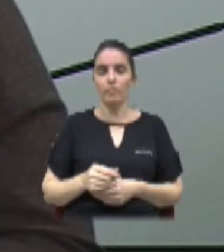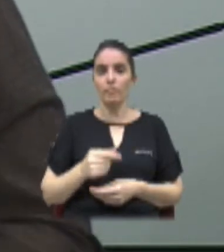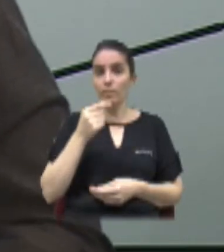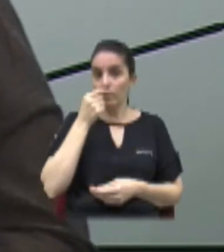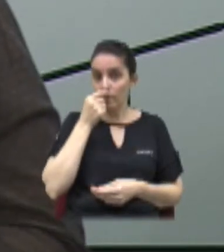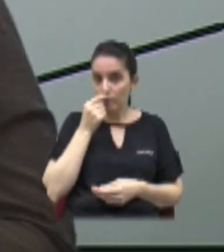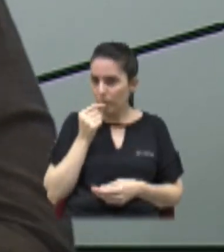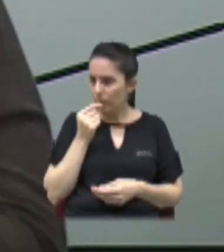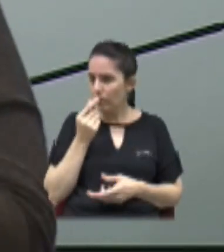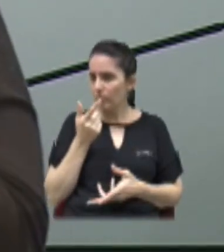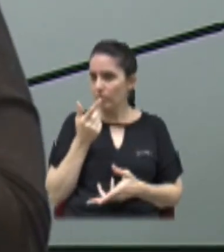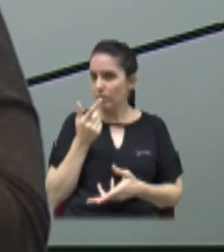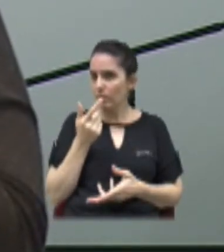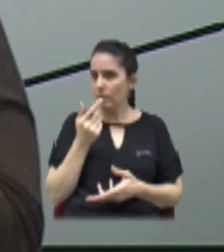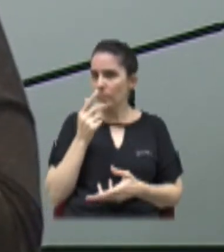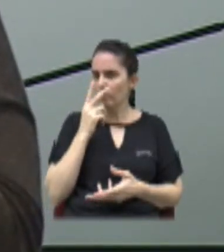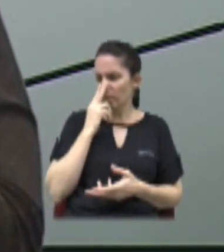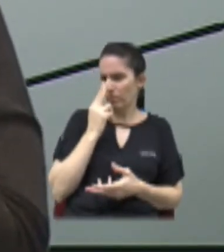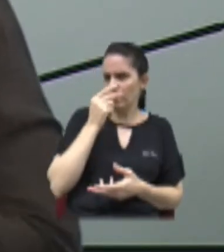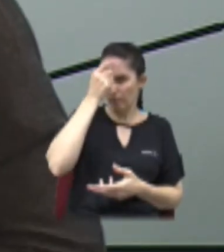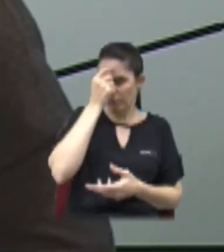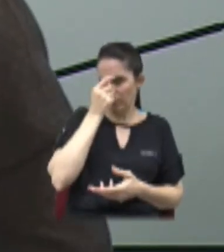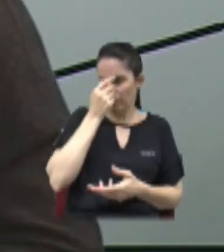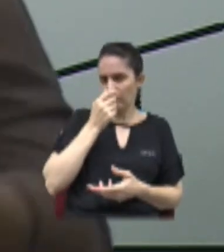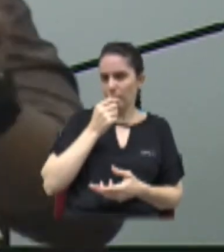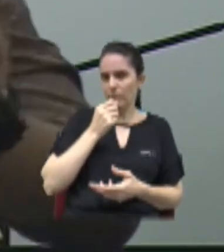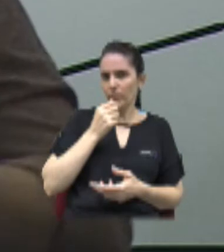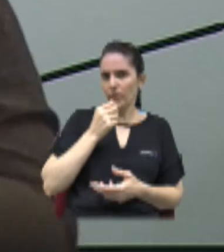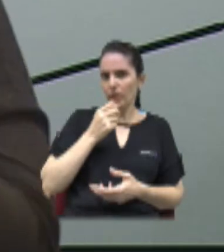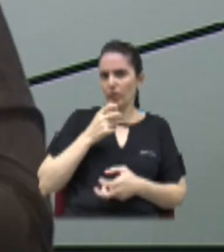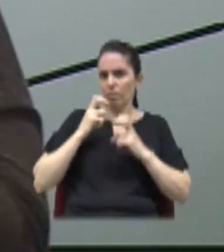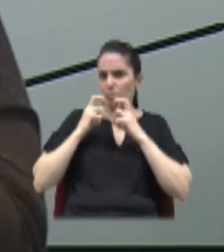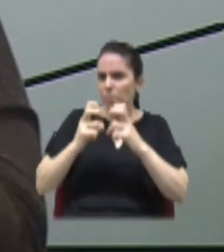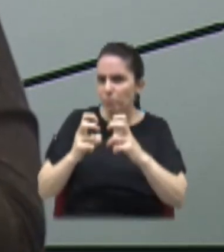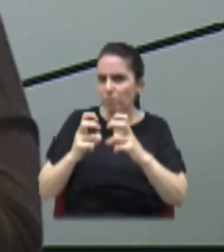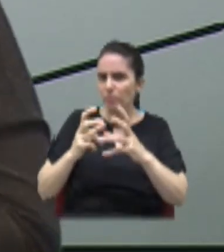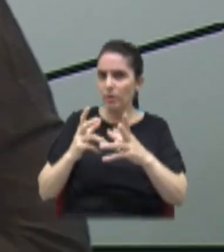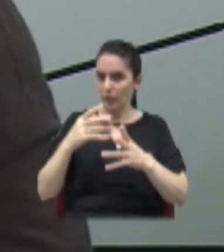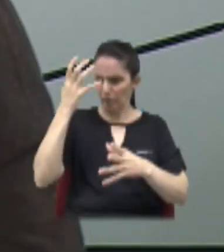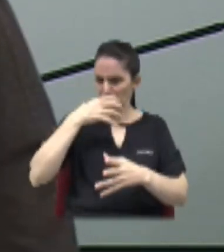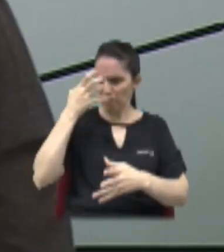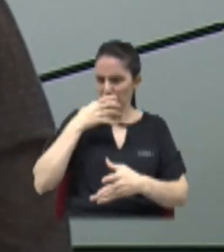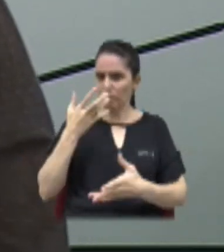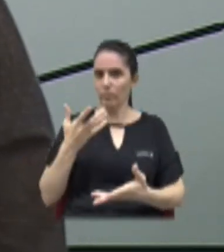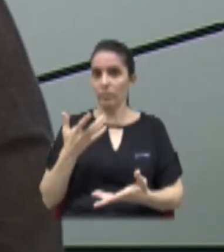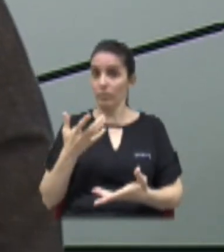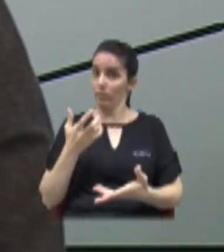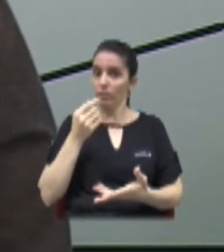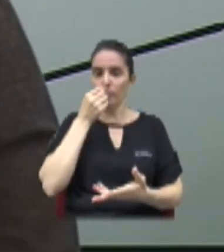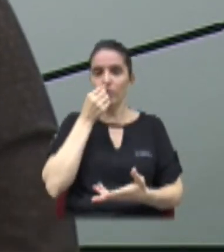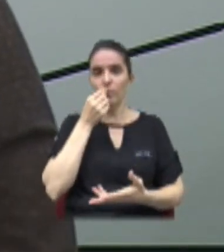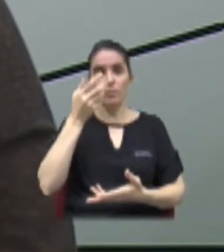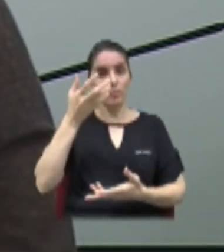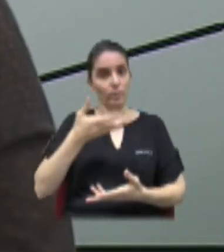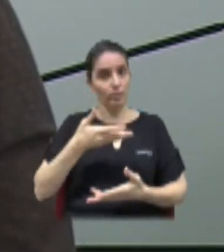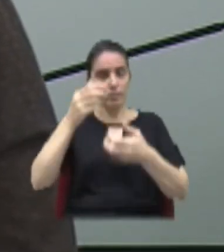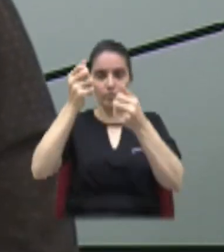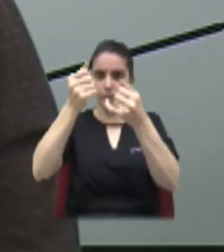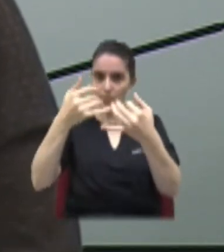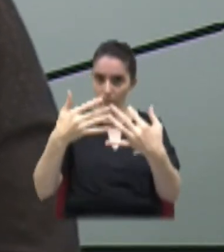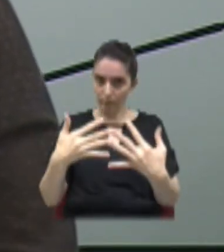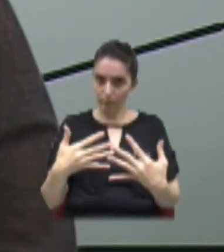importantes, é muito complicado quando você propaga essa informação de maneira distorcida.